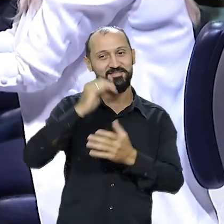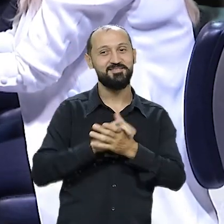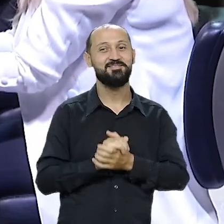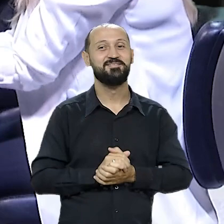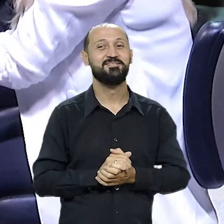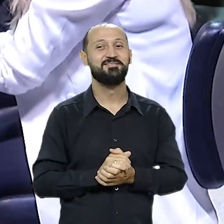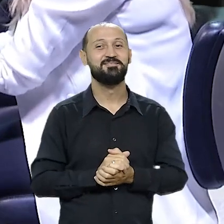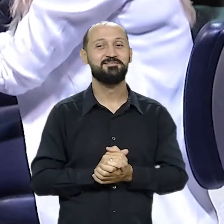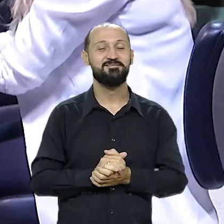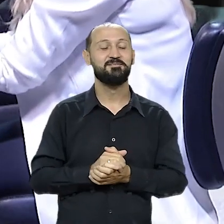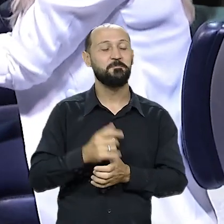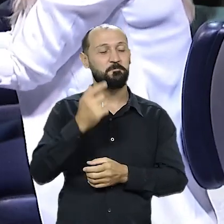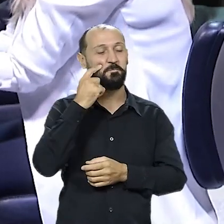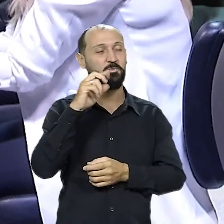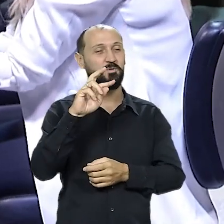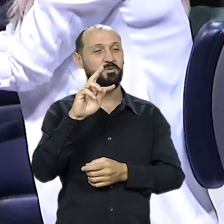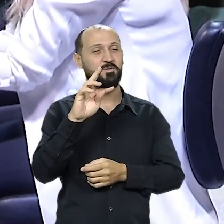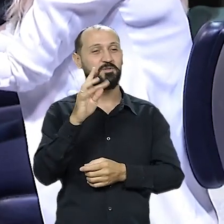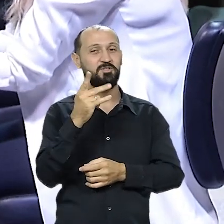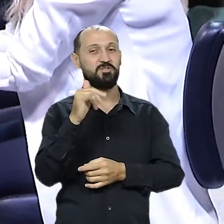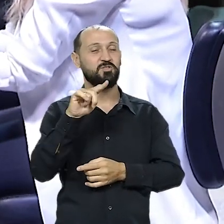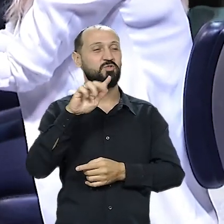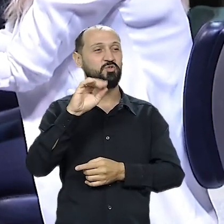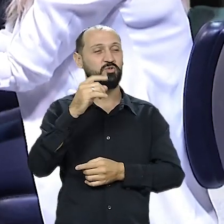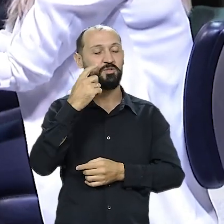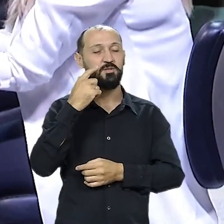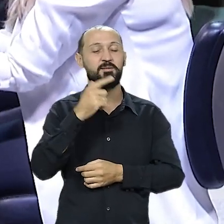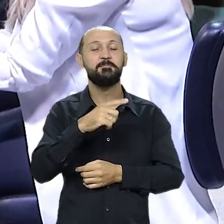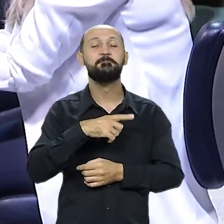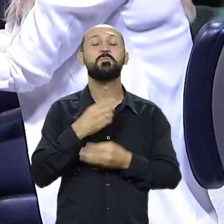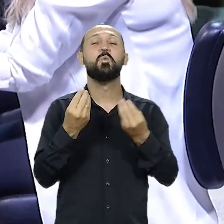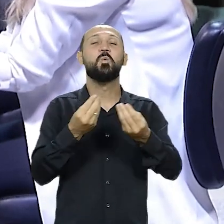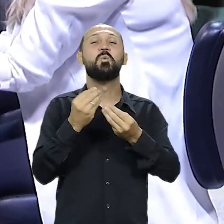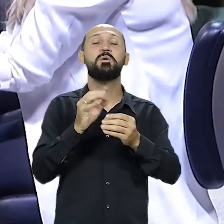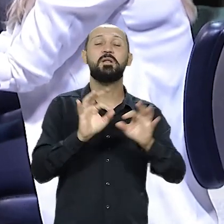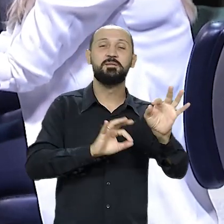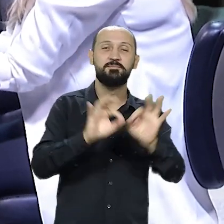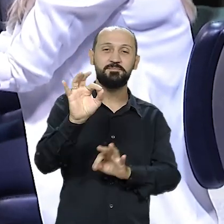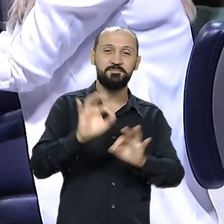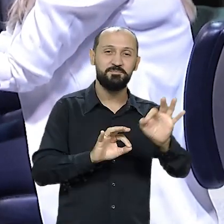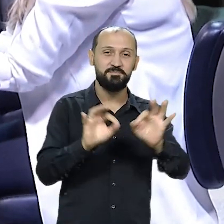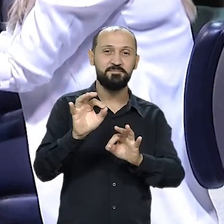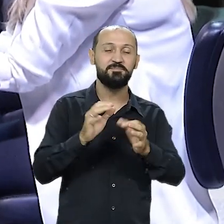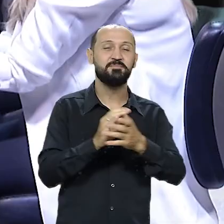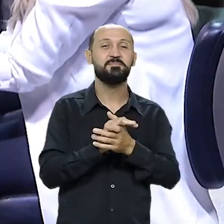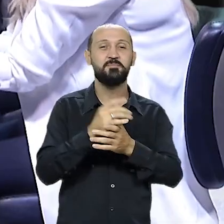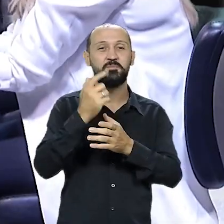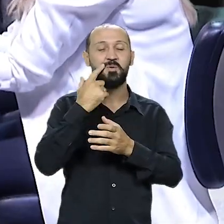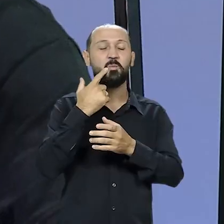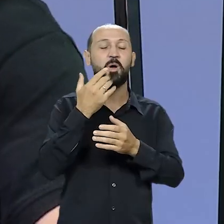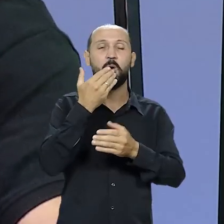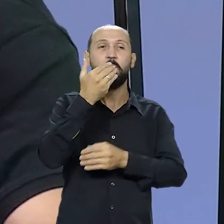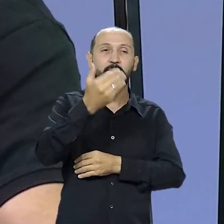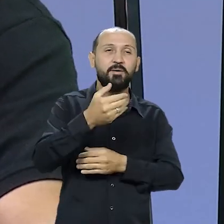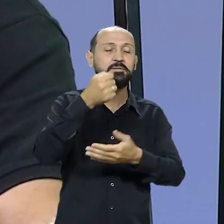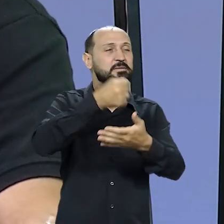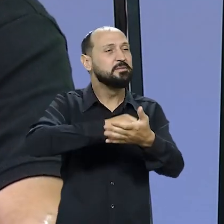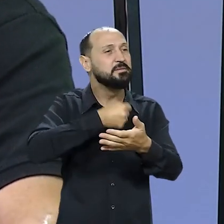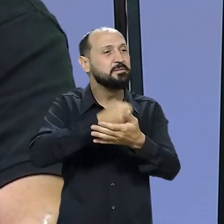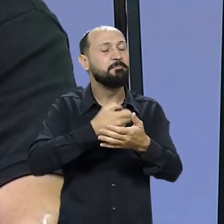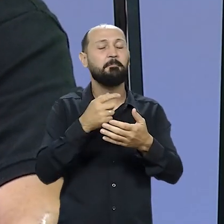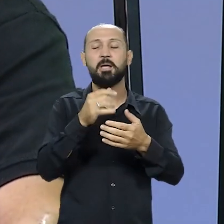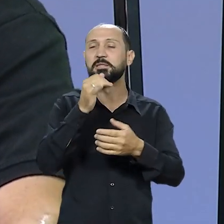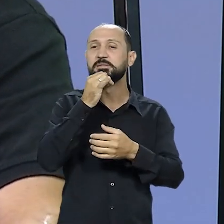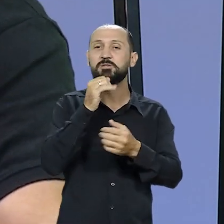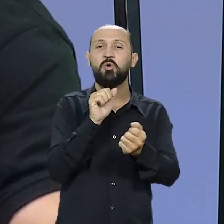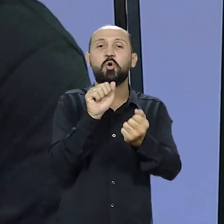é. Tiago, a Girolando, como que ela vem se organizando para levar reivindicações,